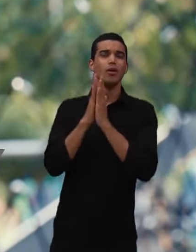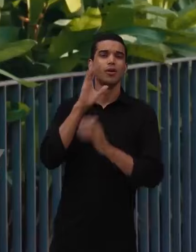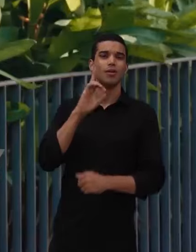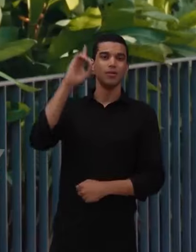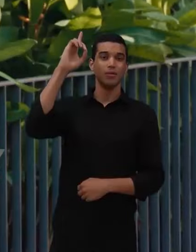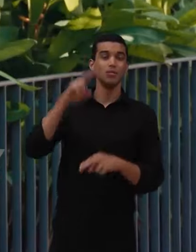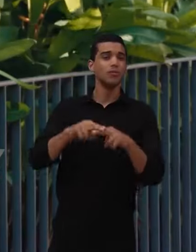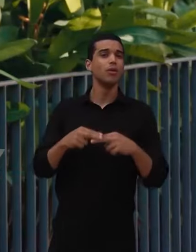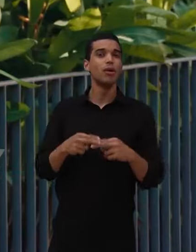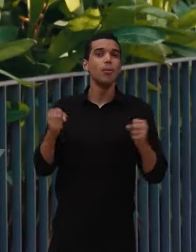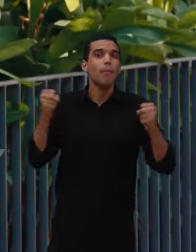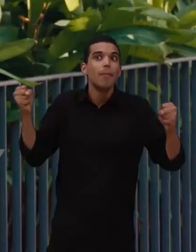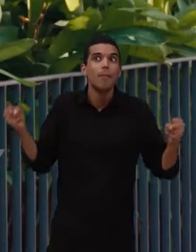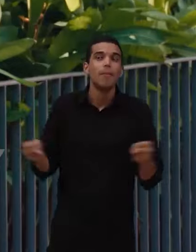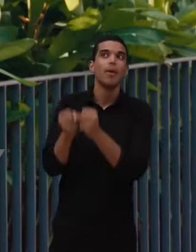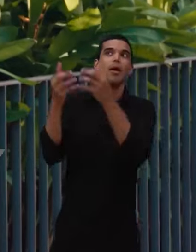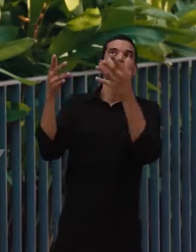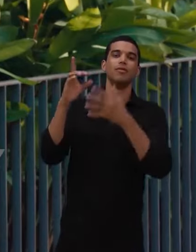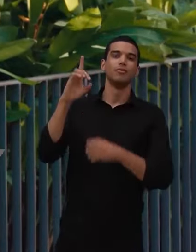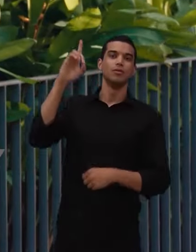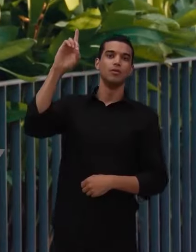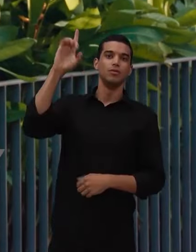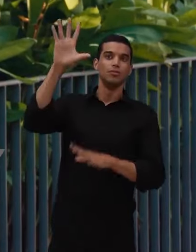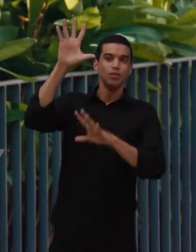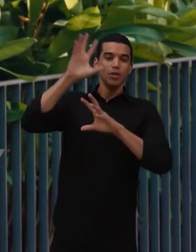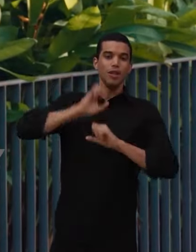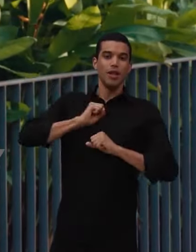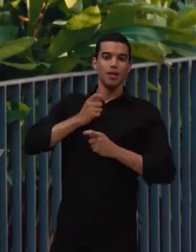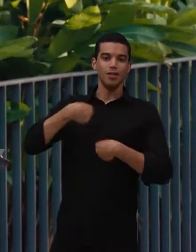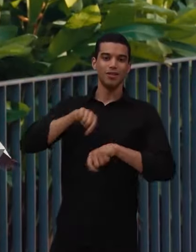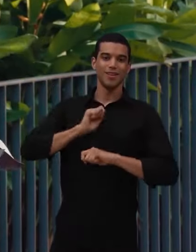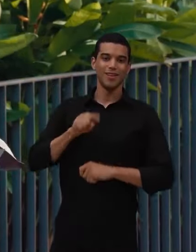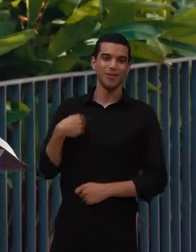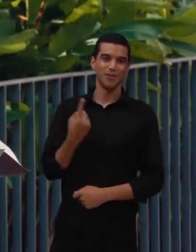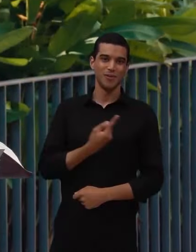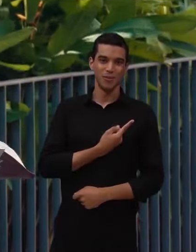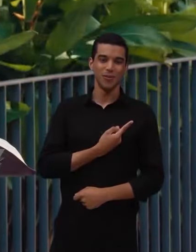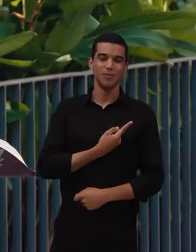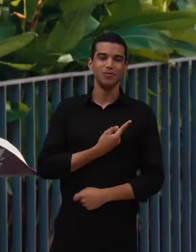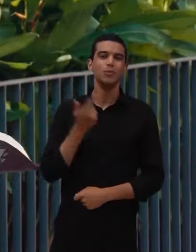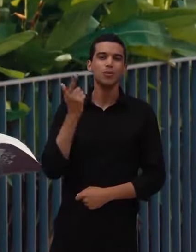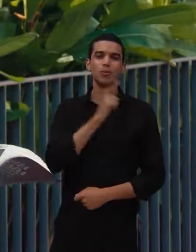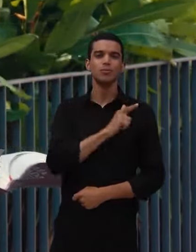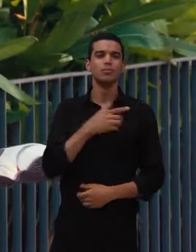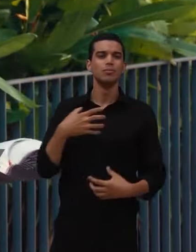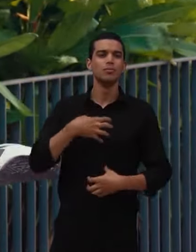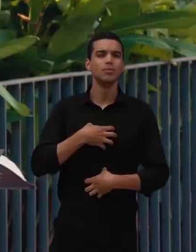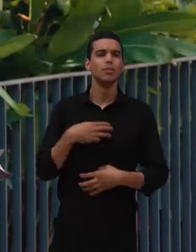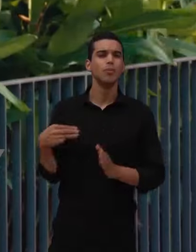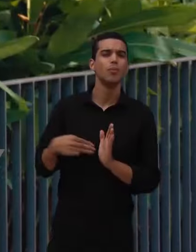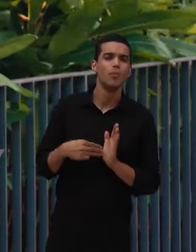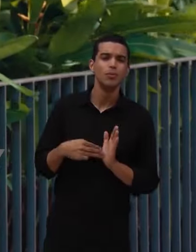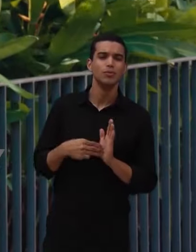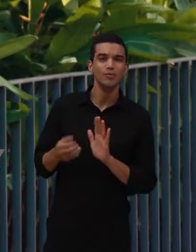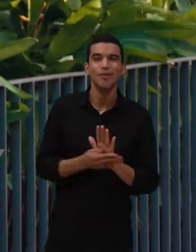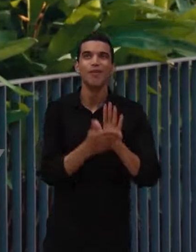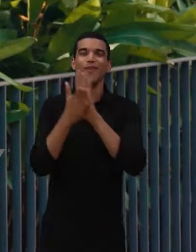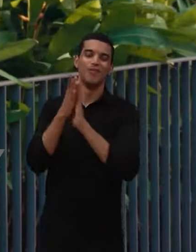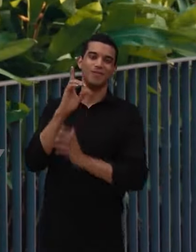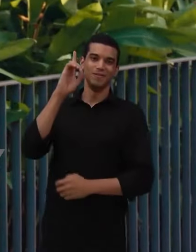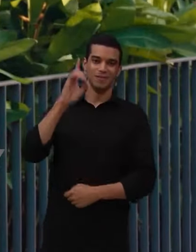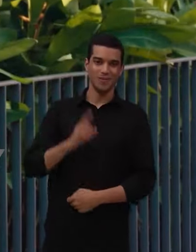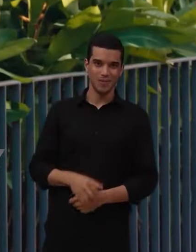Deus aconteceu em mim, aconteceu em nós, e nos deu essa direção, essa razão